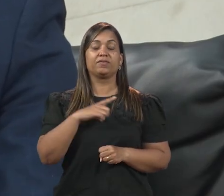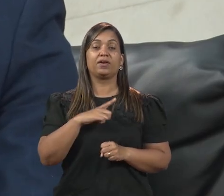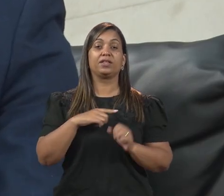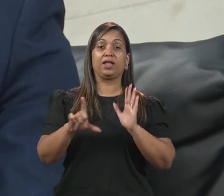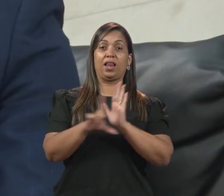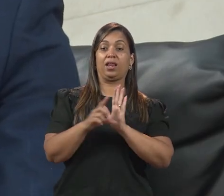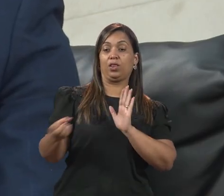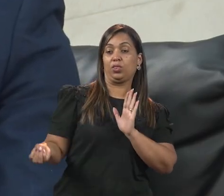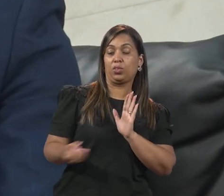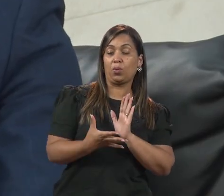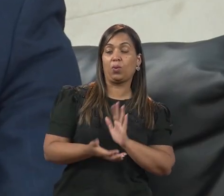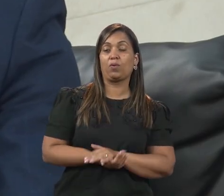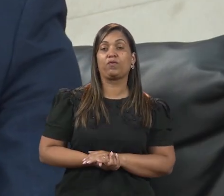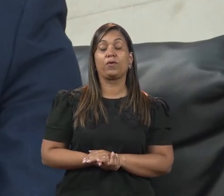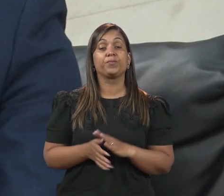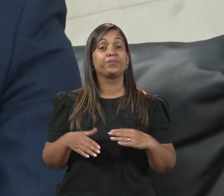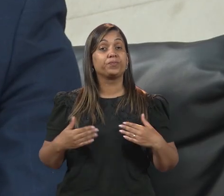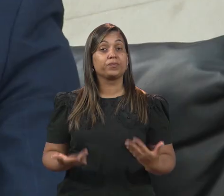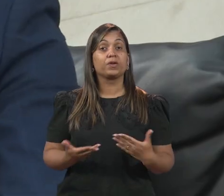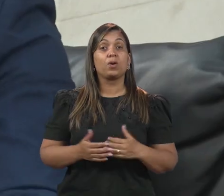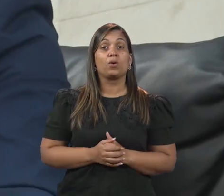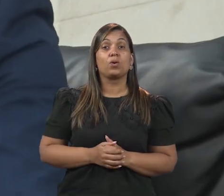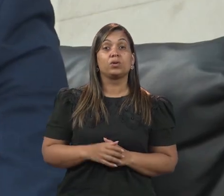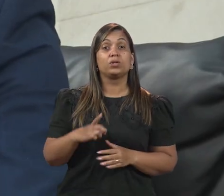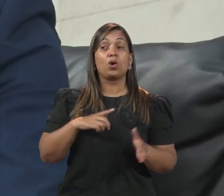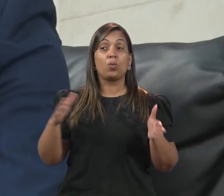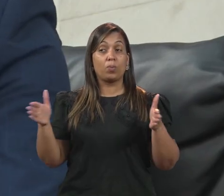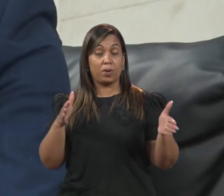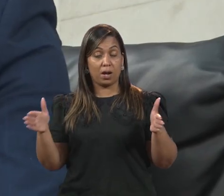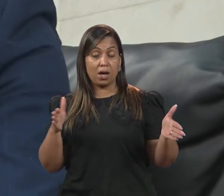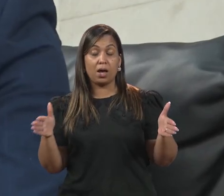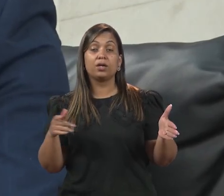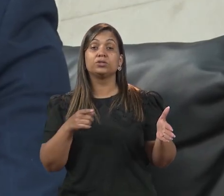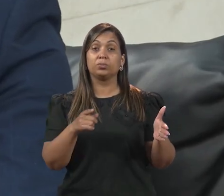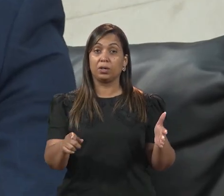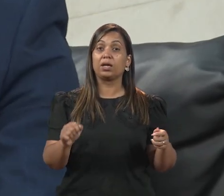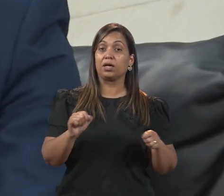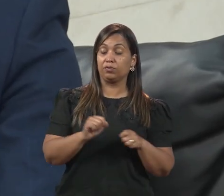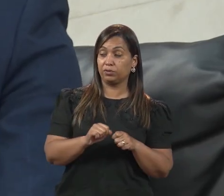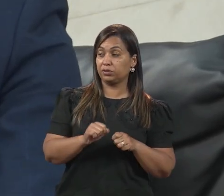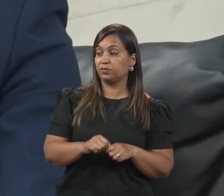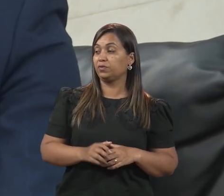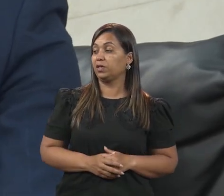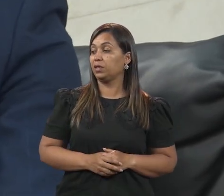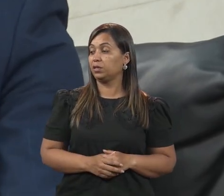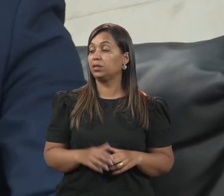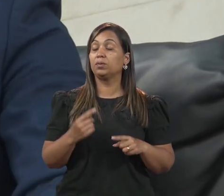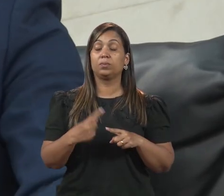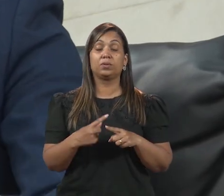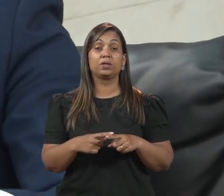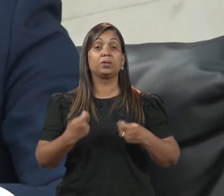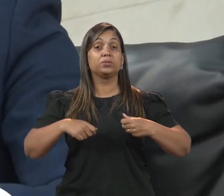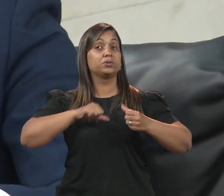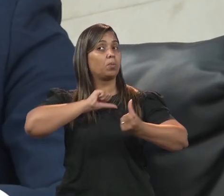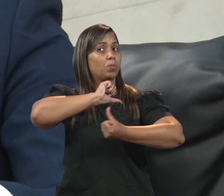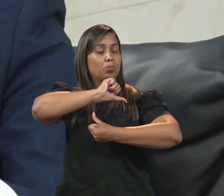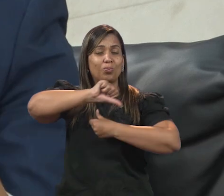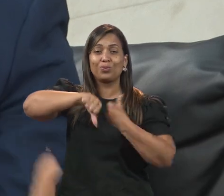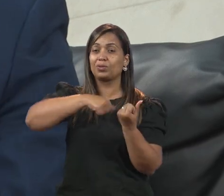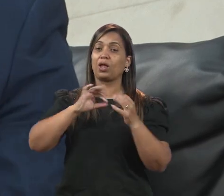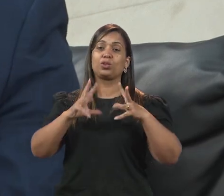nova lei, né? A gente deu um prazo maior para que ela fosse estabelecida, até porque tem que se mudar todo